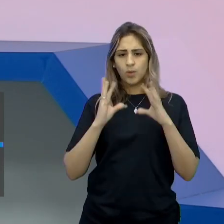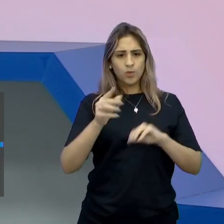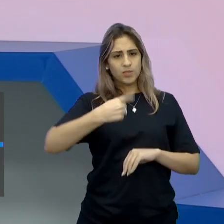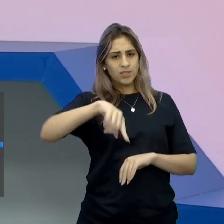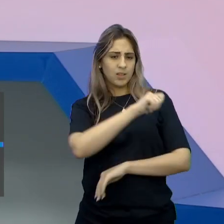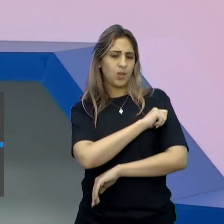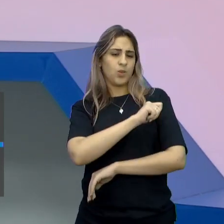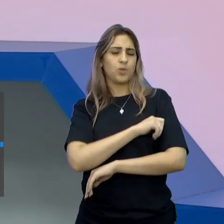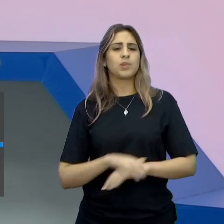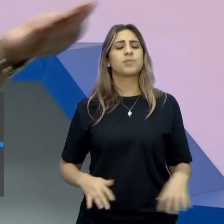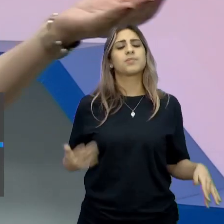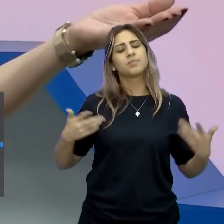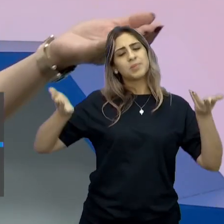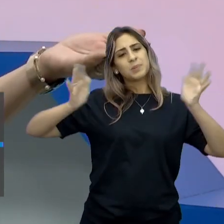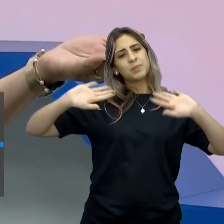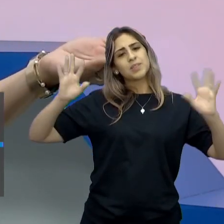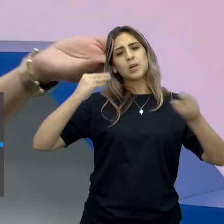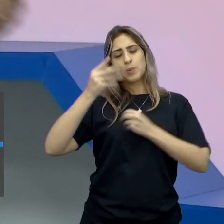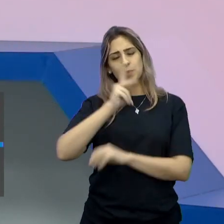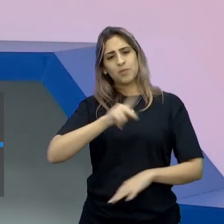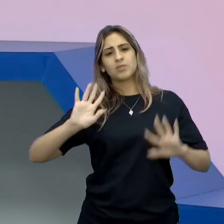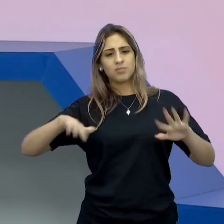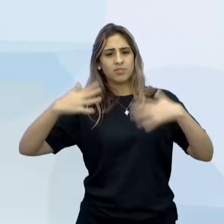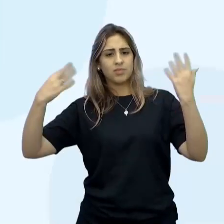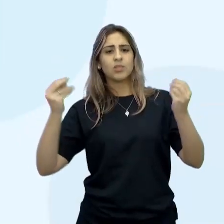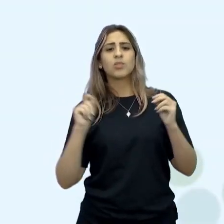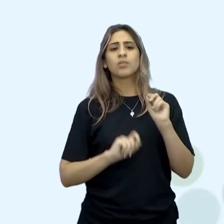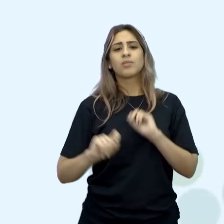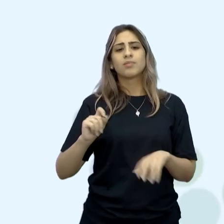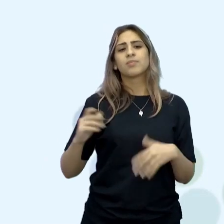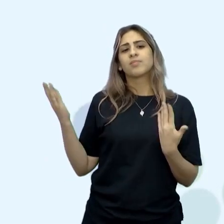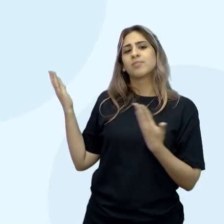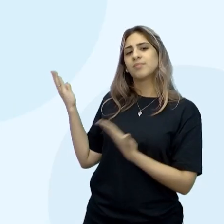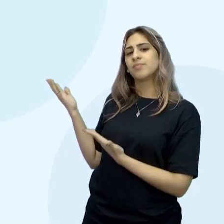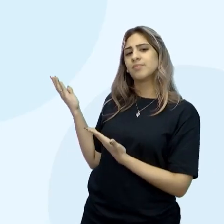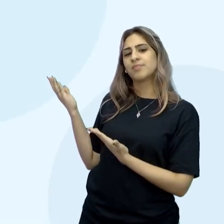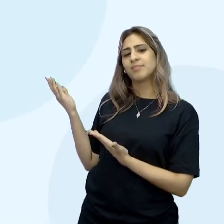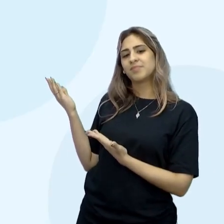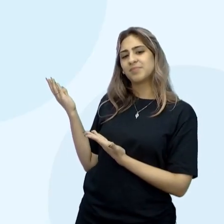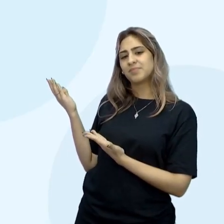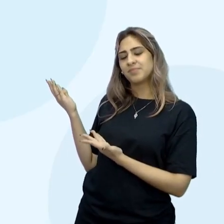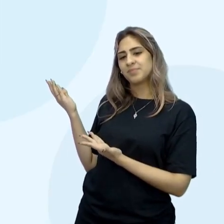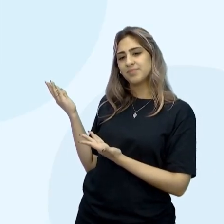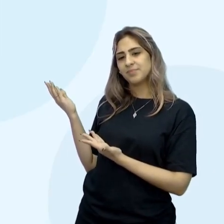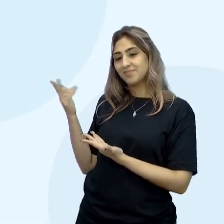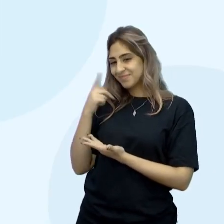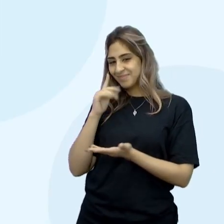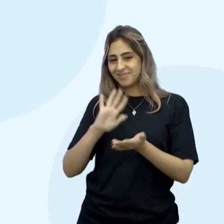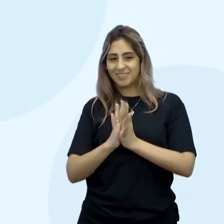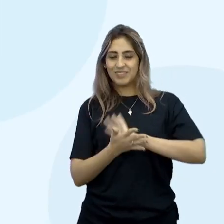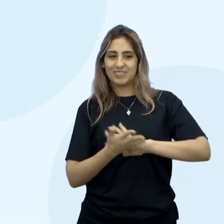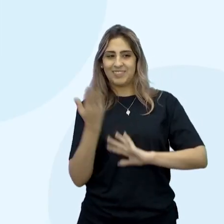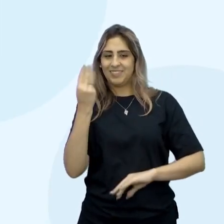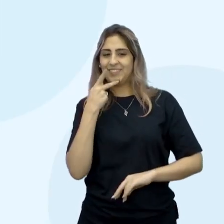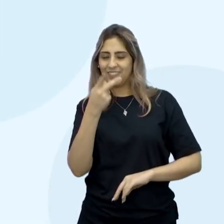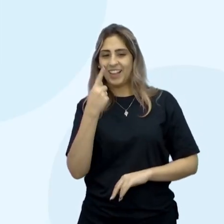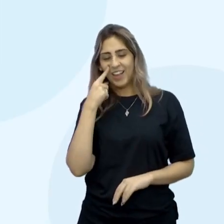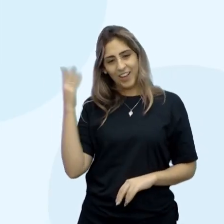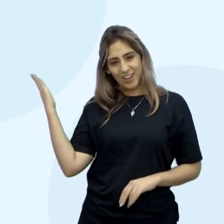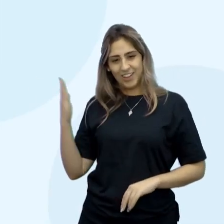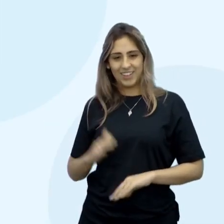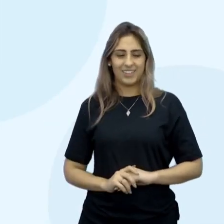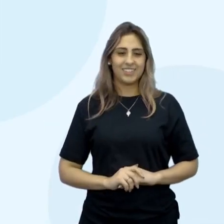estudantes. E aí eu me despeço, assim como o professor Jocely, com o quê? Lá na tela. Opa, olha eu destruindo o que eu vou falar lá. Se liga